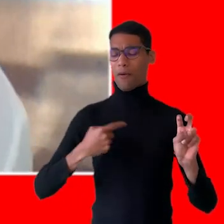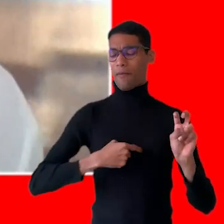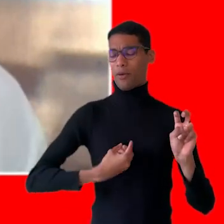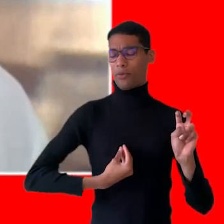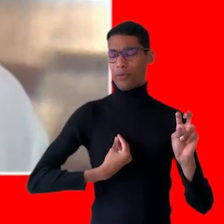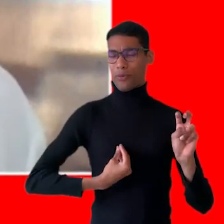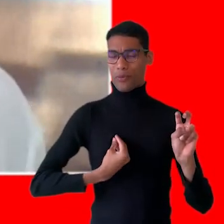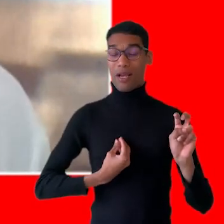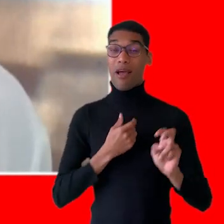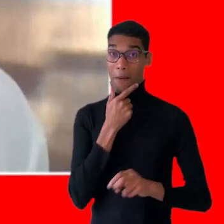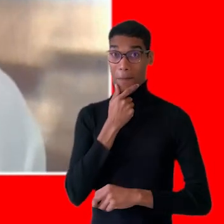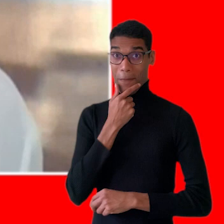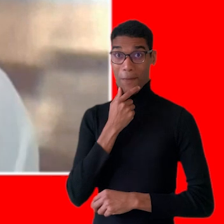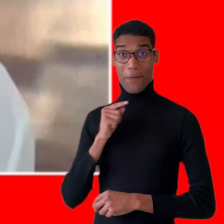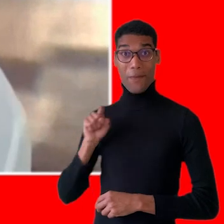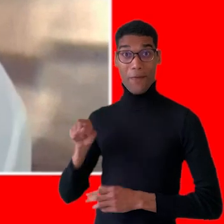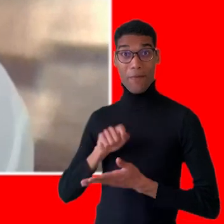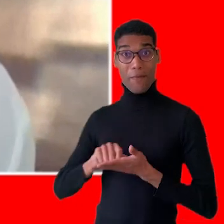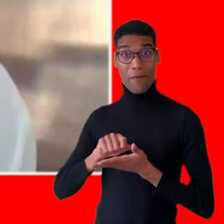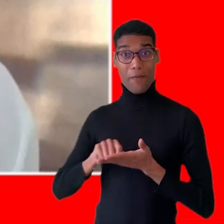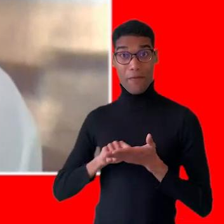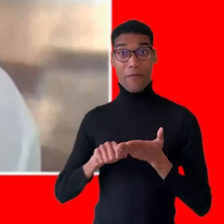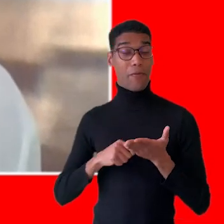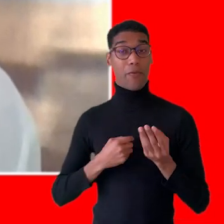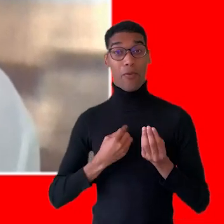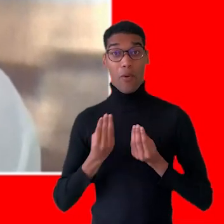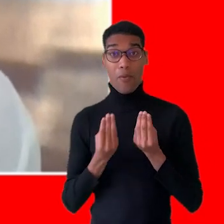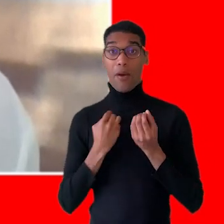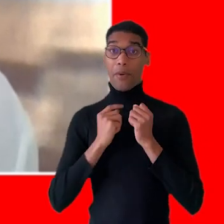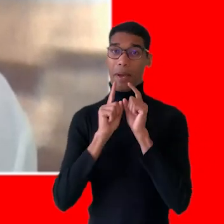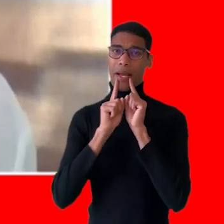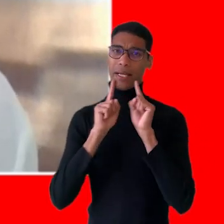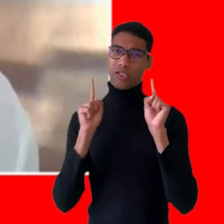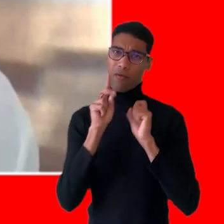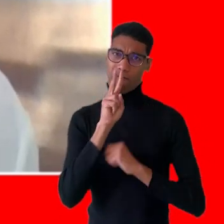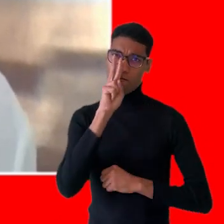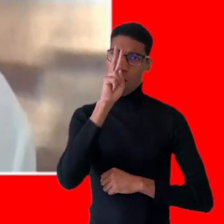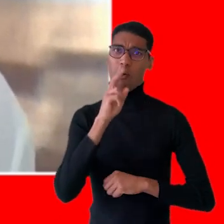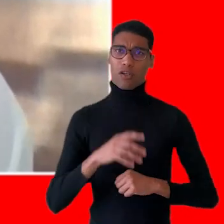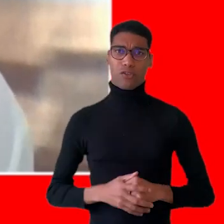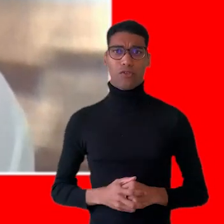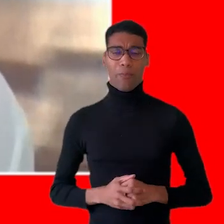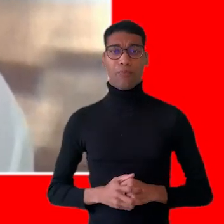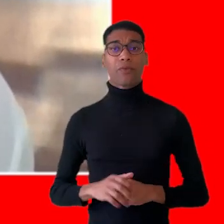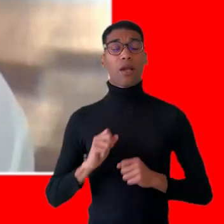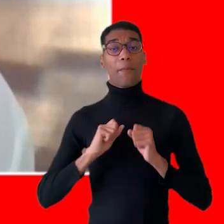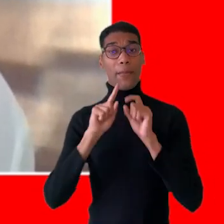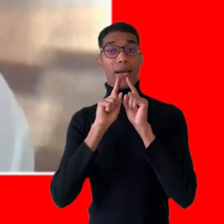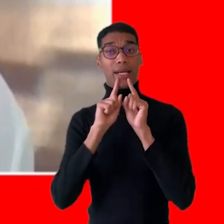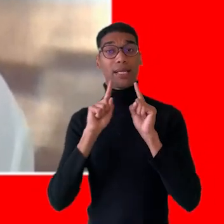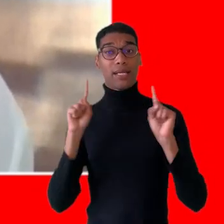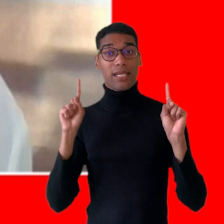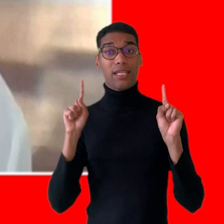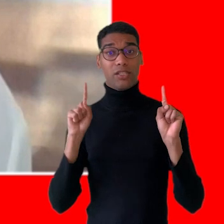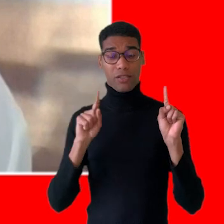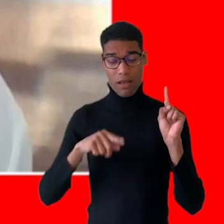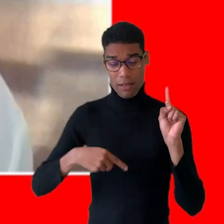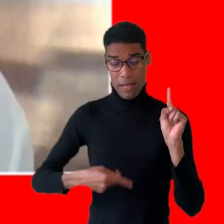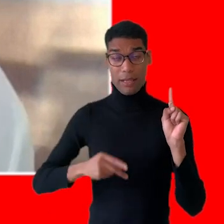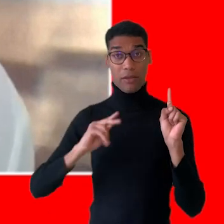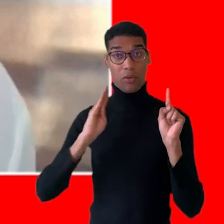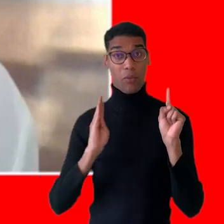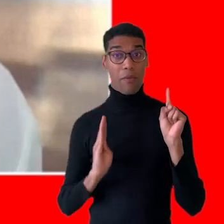E segue então Oswaldo de Camargo fazendo uma crítica muito forte, que é uma crítica que tem sido feita